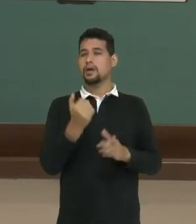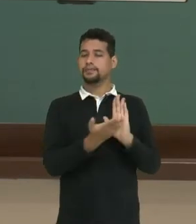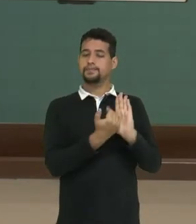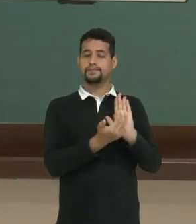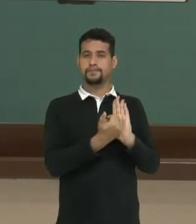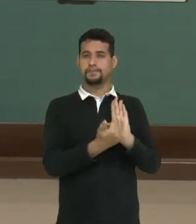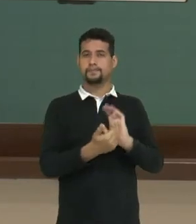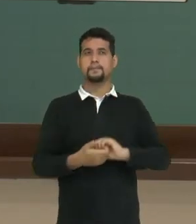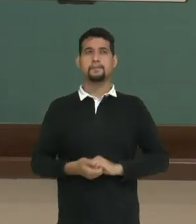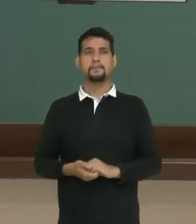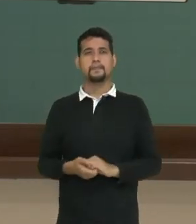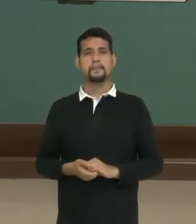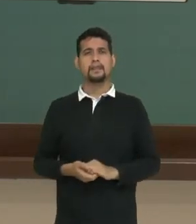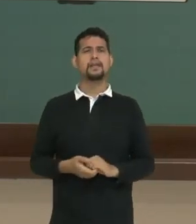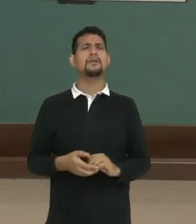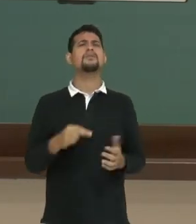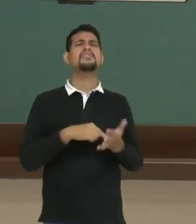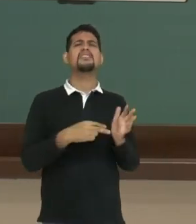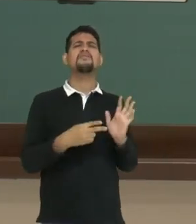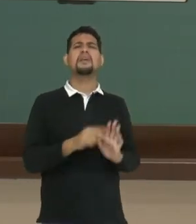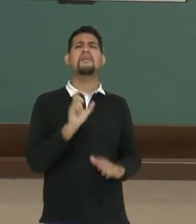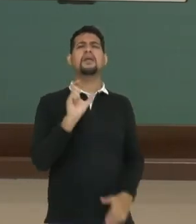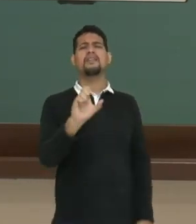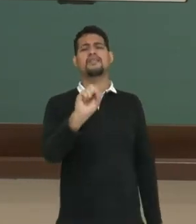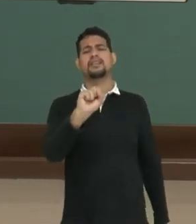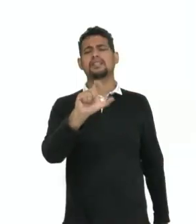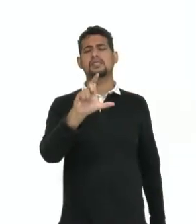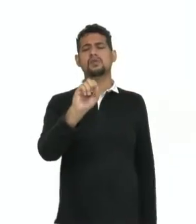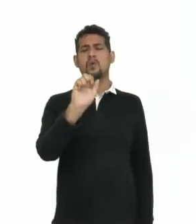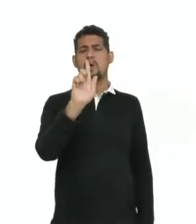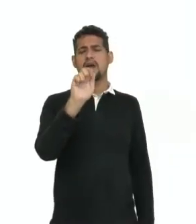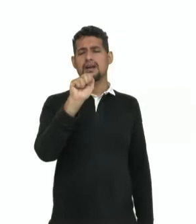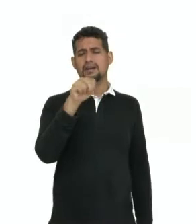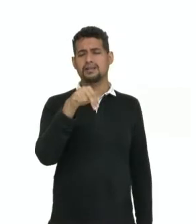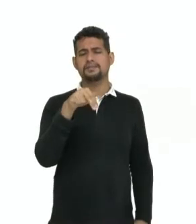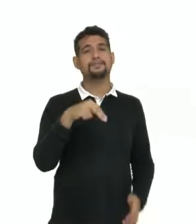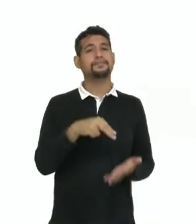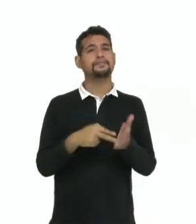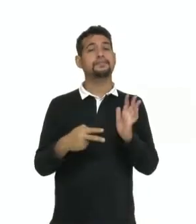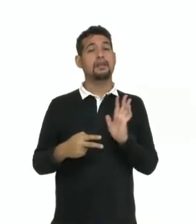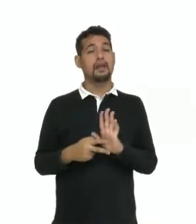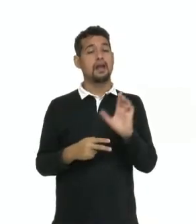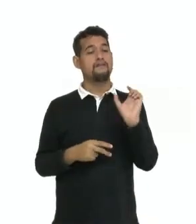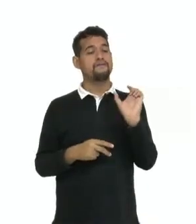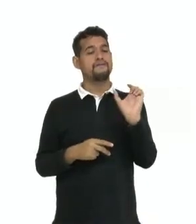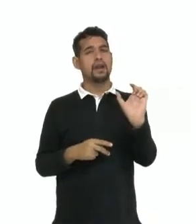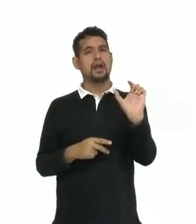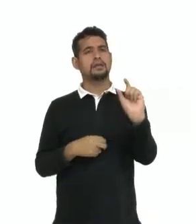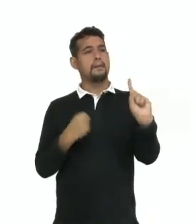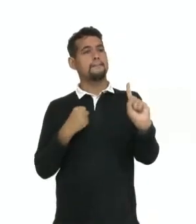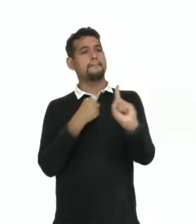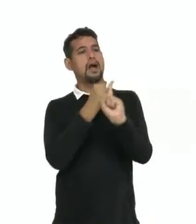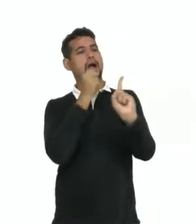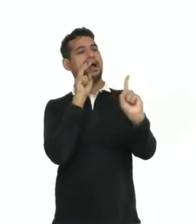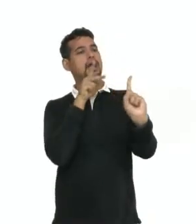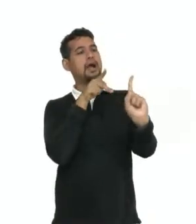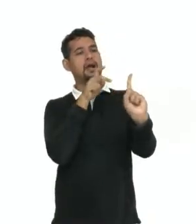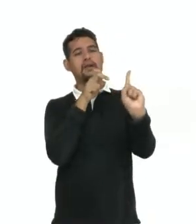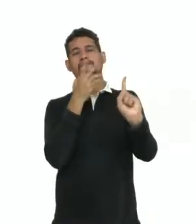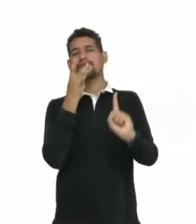verbal. E o que é o slogan, pessoal? Observem que o slogan nada mais é do que a frase de efeito, de